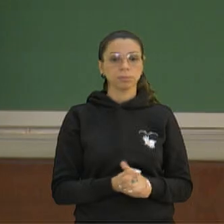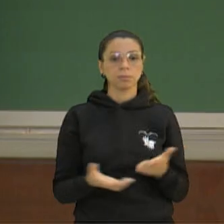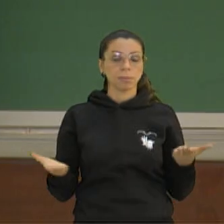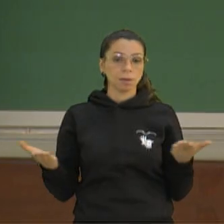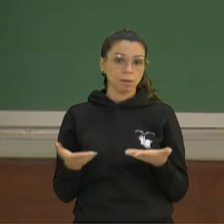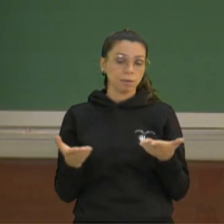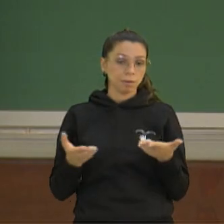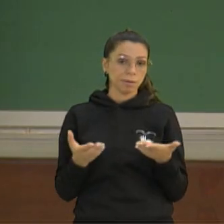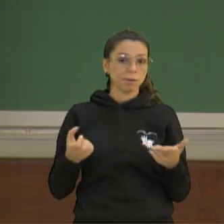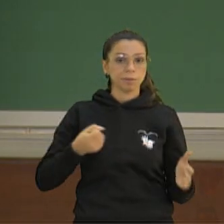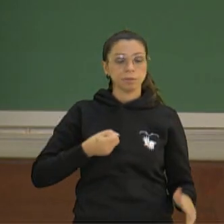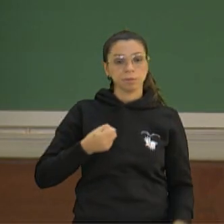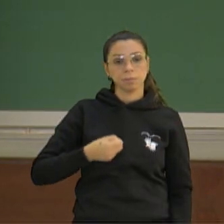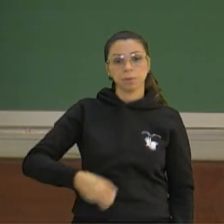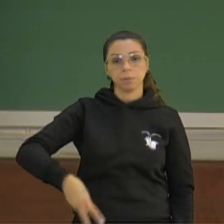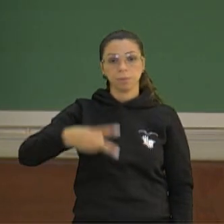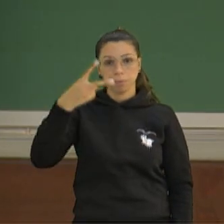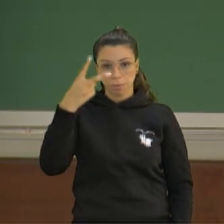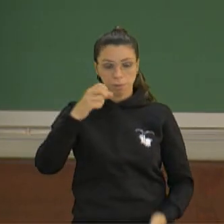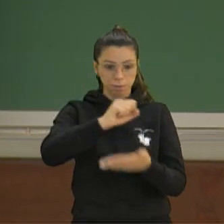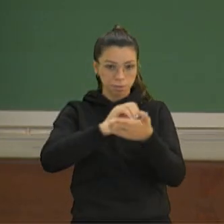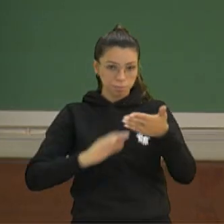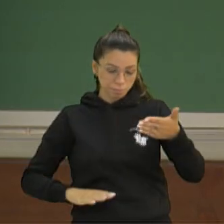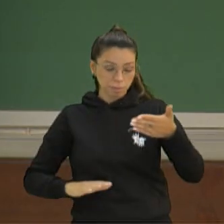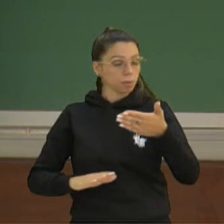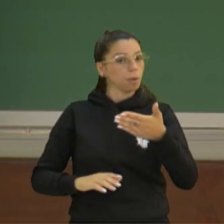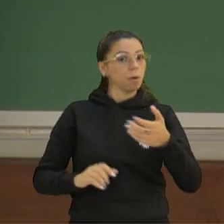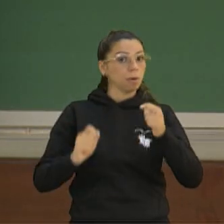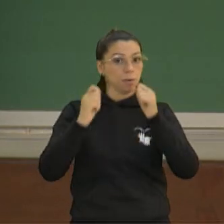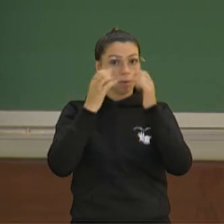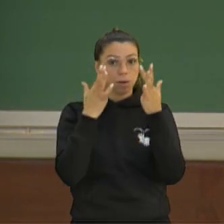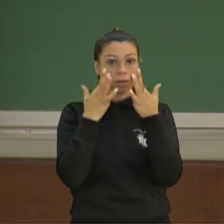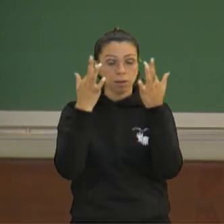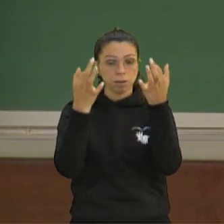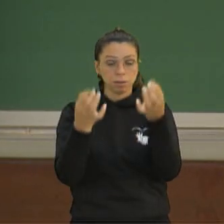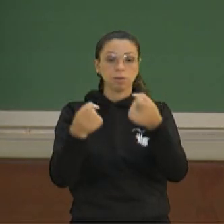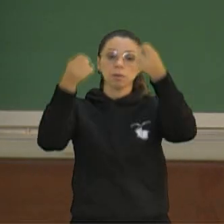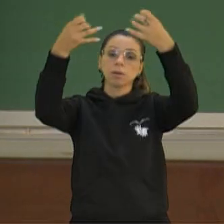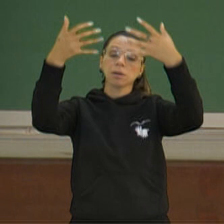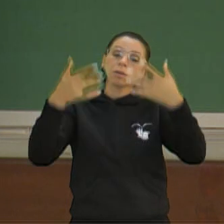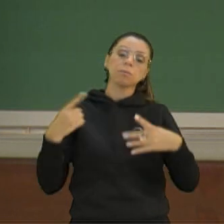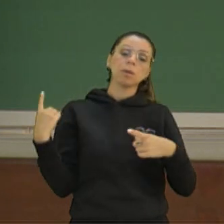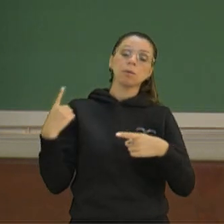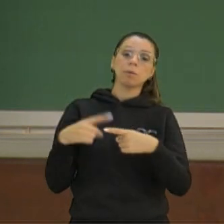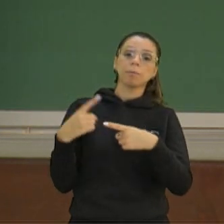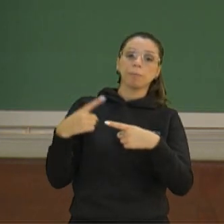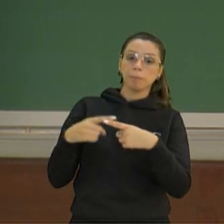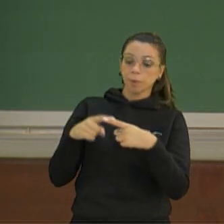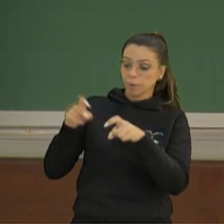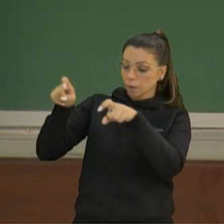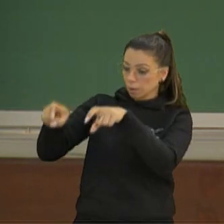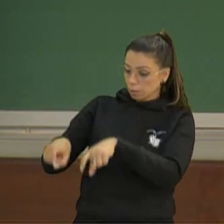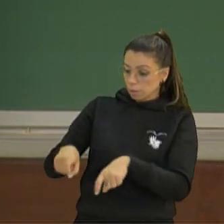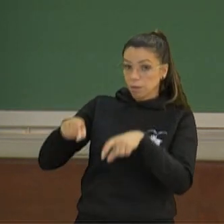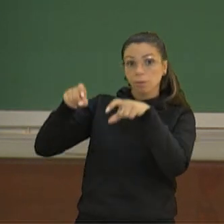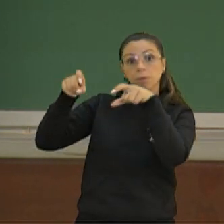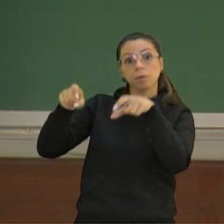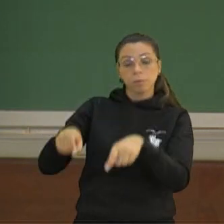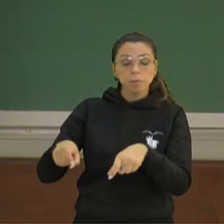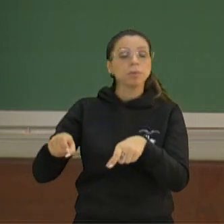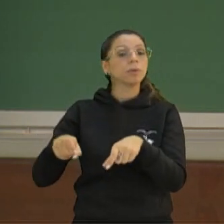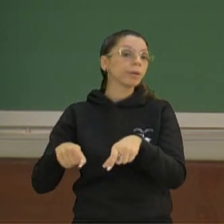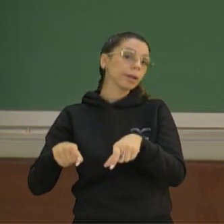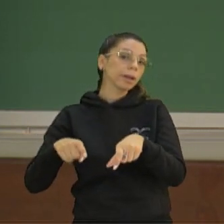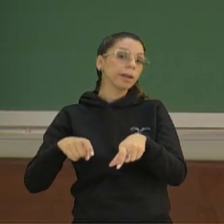nós vamos para uma atividade, presta bem atenção. Explique por que a agricultura é